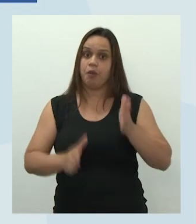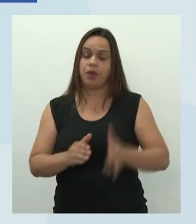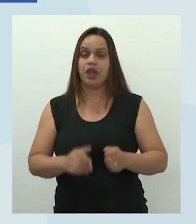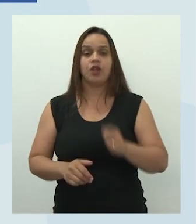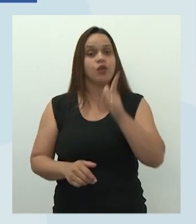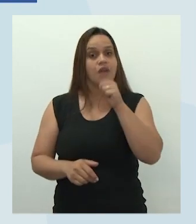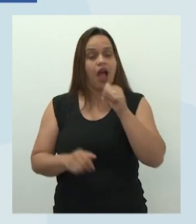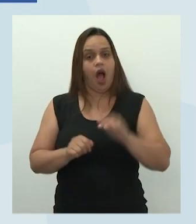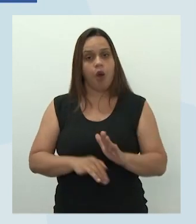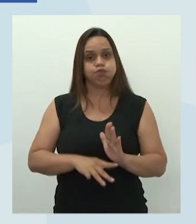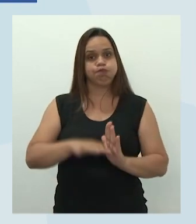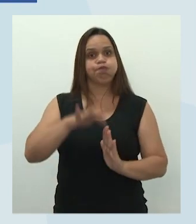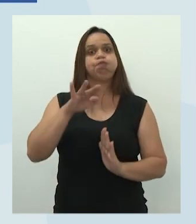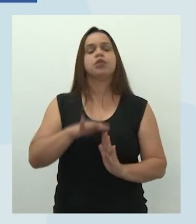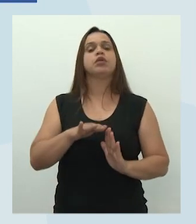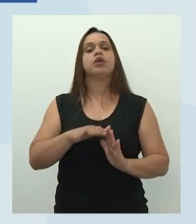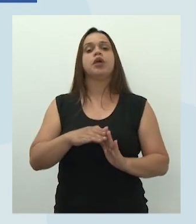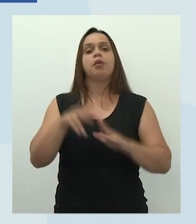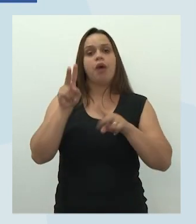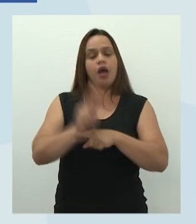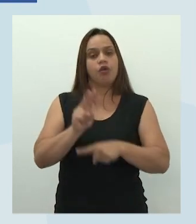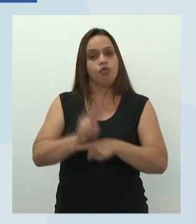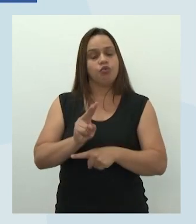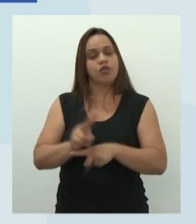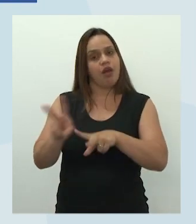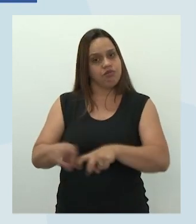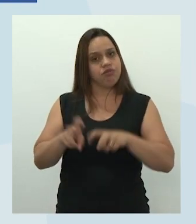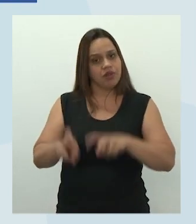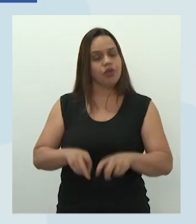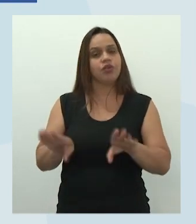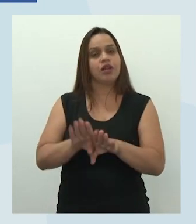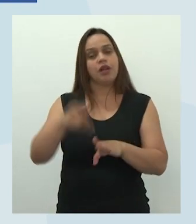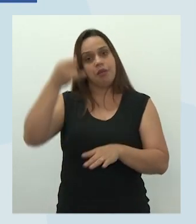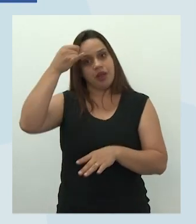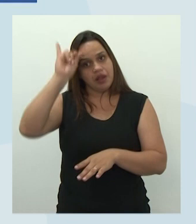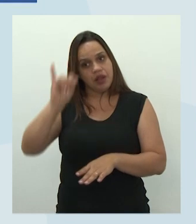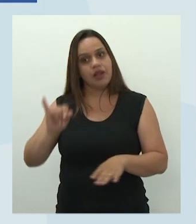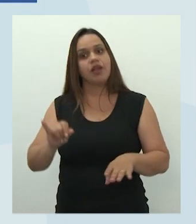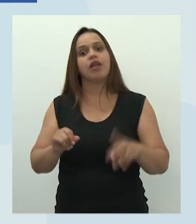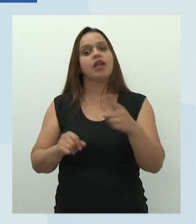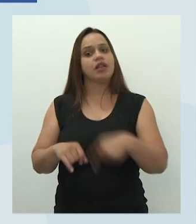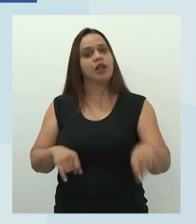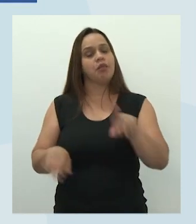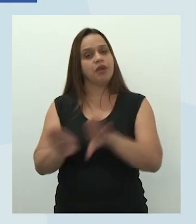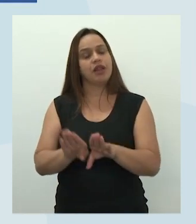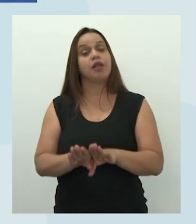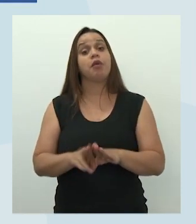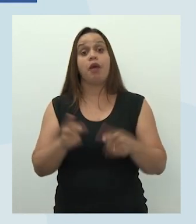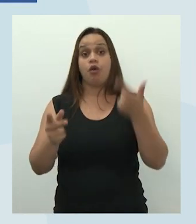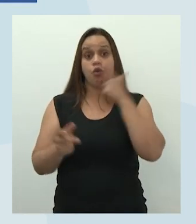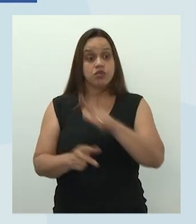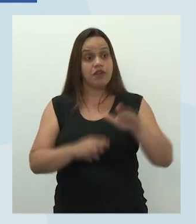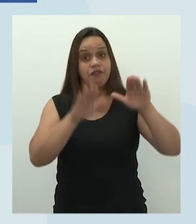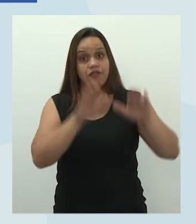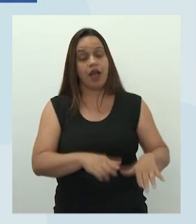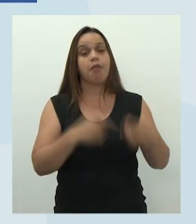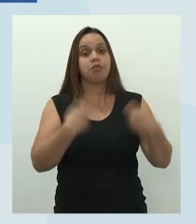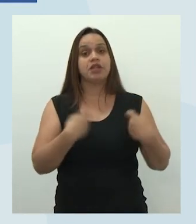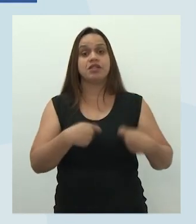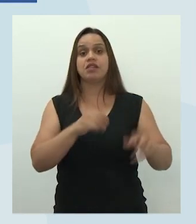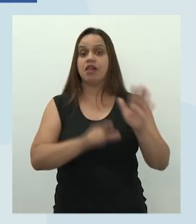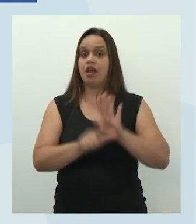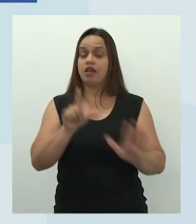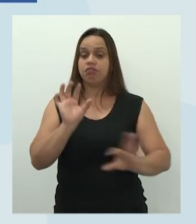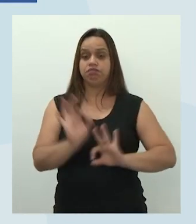para praticar a agricultura e a pecuária. Para, né, você se sedentarizar, você precisa esquematizar como